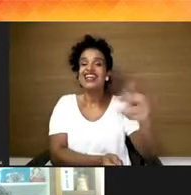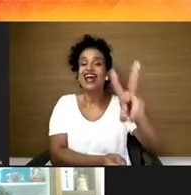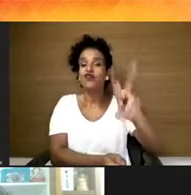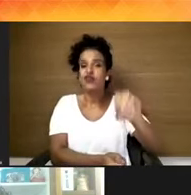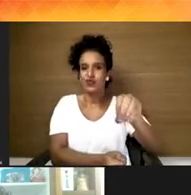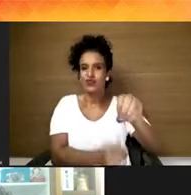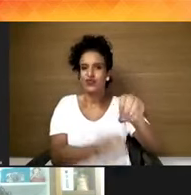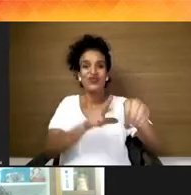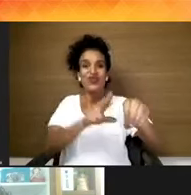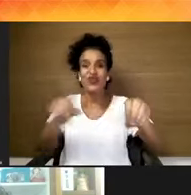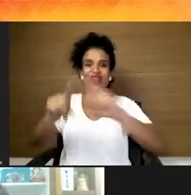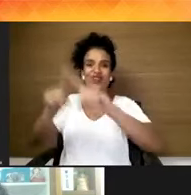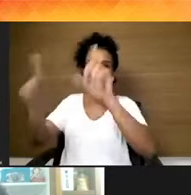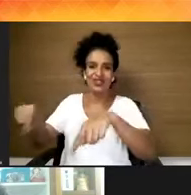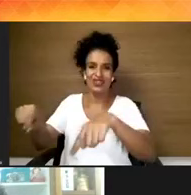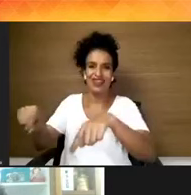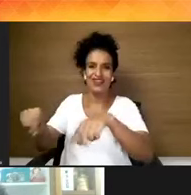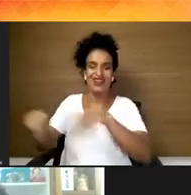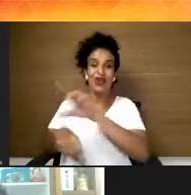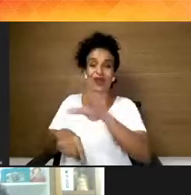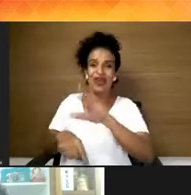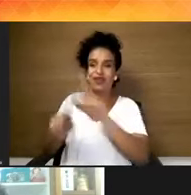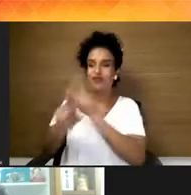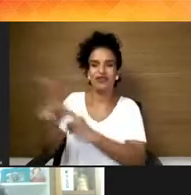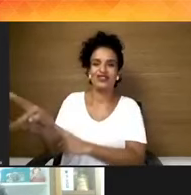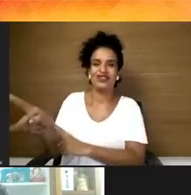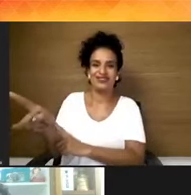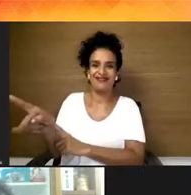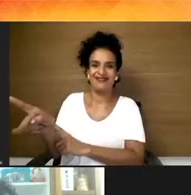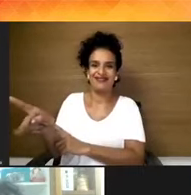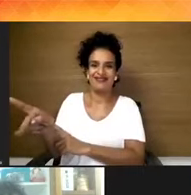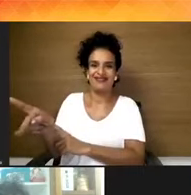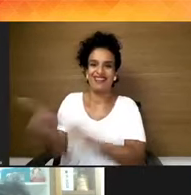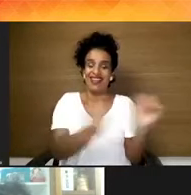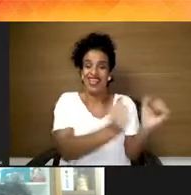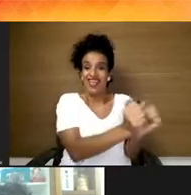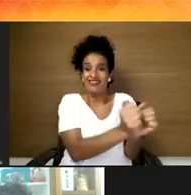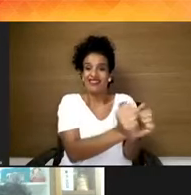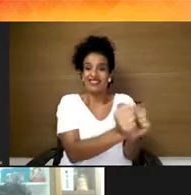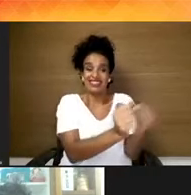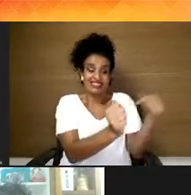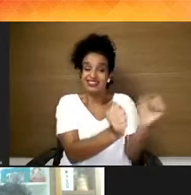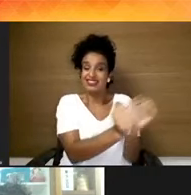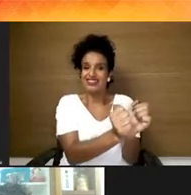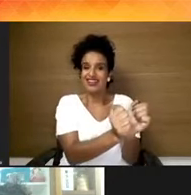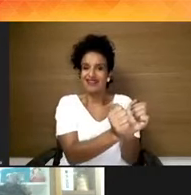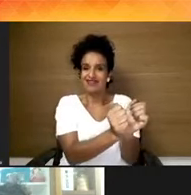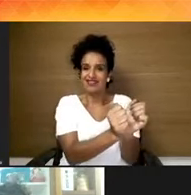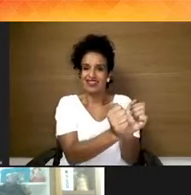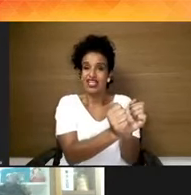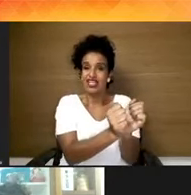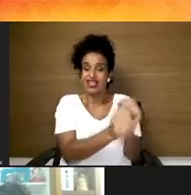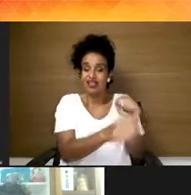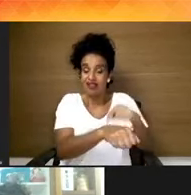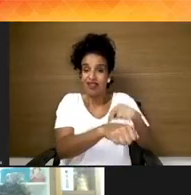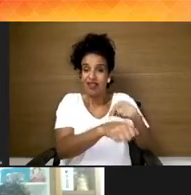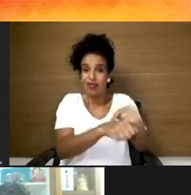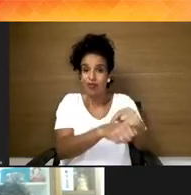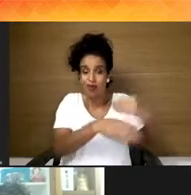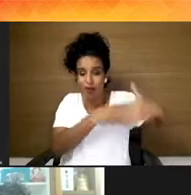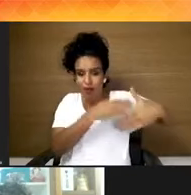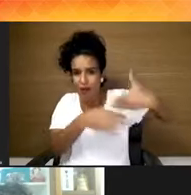de sala de aula. Então, é um histórico que precisa ser combatido e a invisibilidade ajuda e a